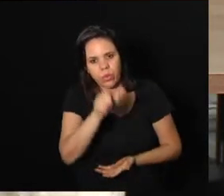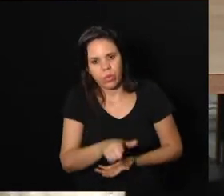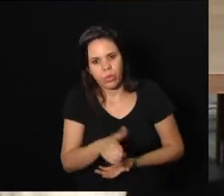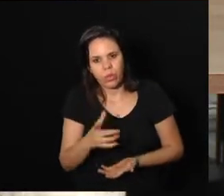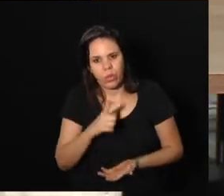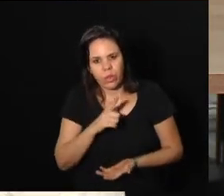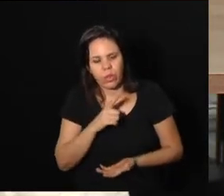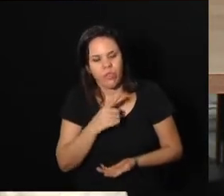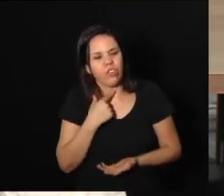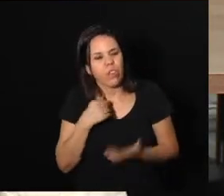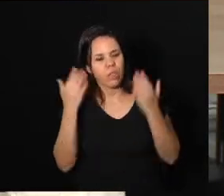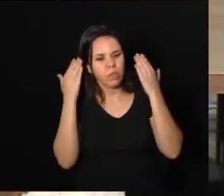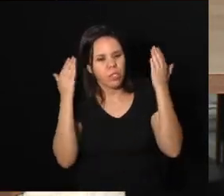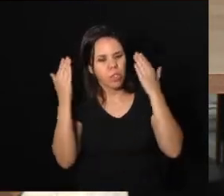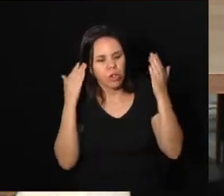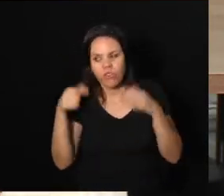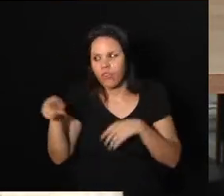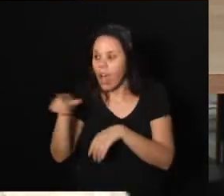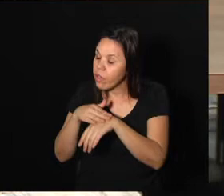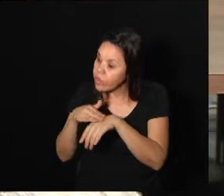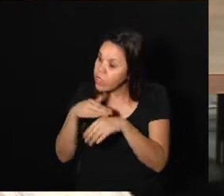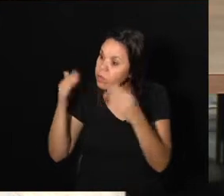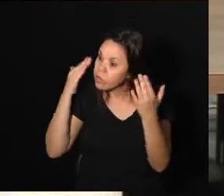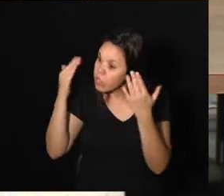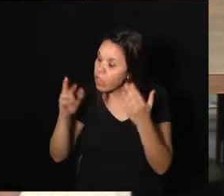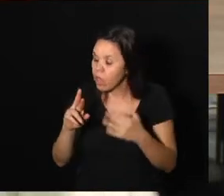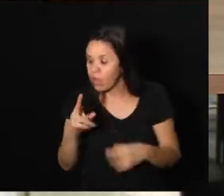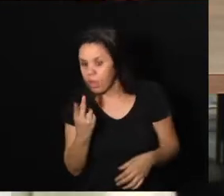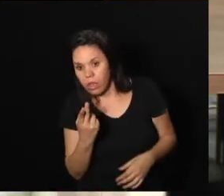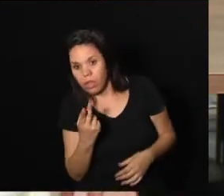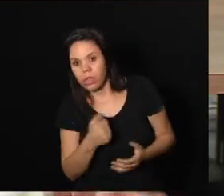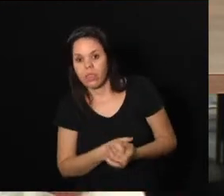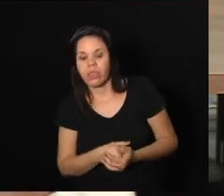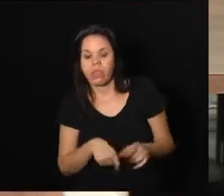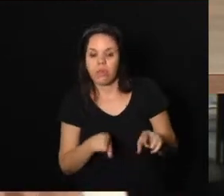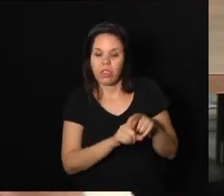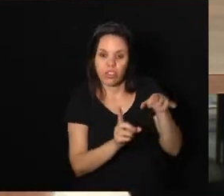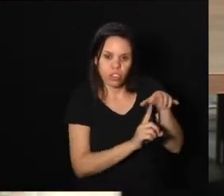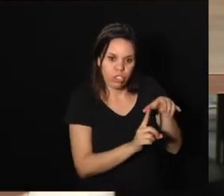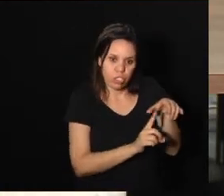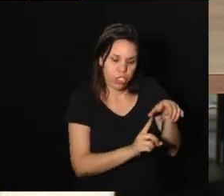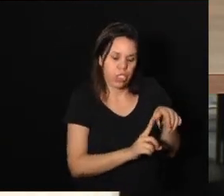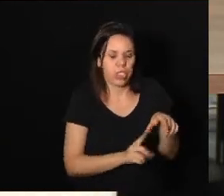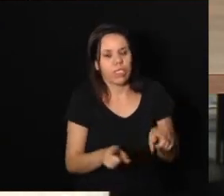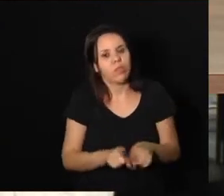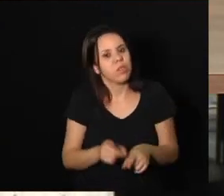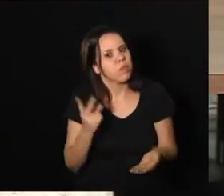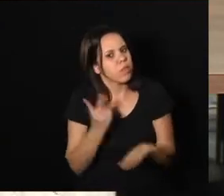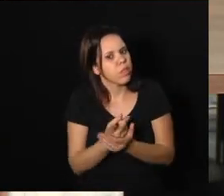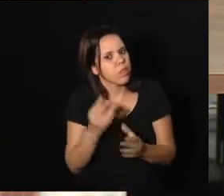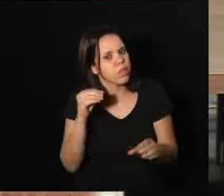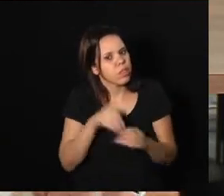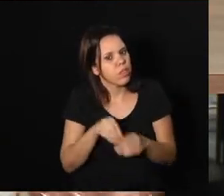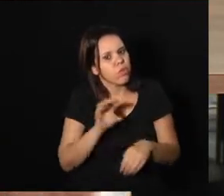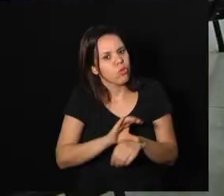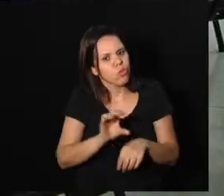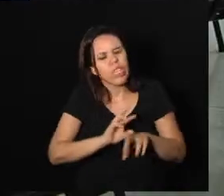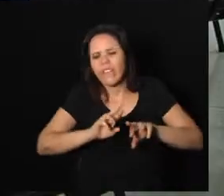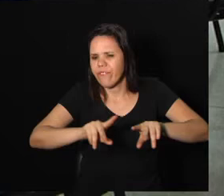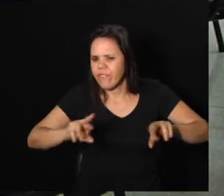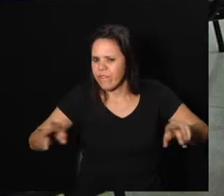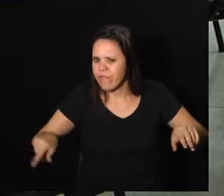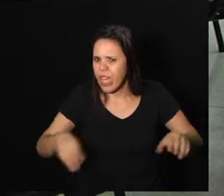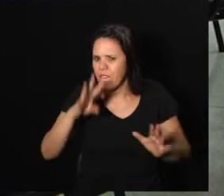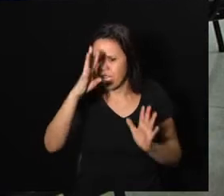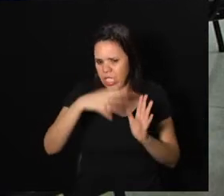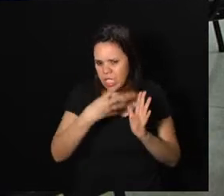interesse em psicologia, falar com um psicólogo de RH, um psicólogo de clínica, porque mesmo dentro de um curso só existem várias opções.